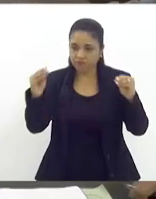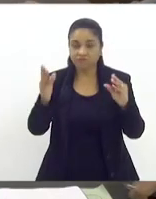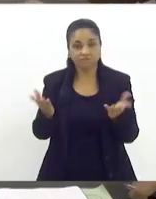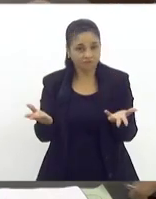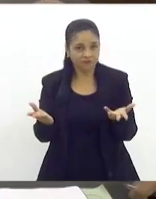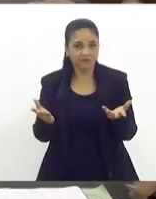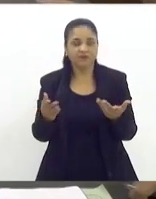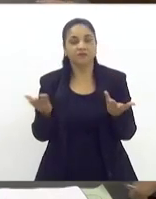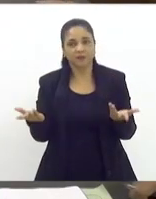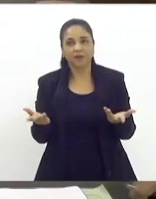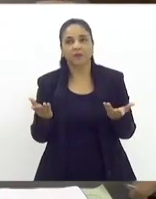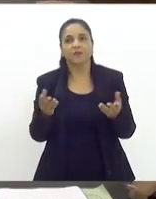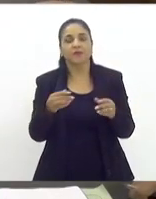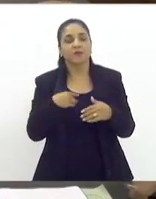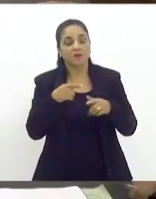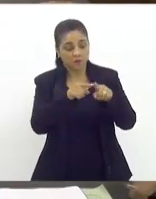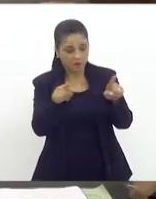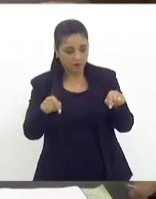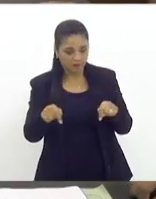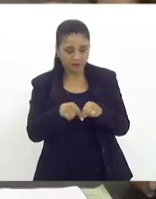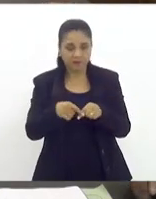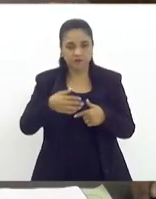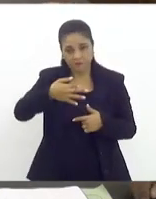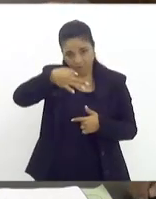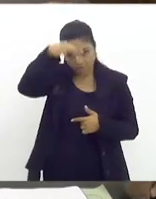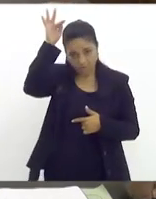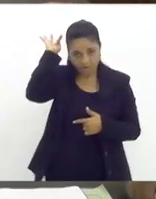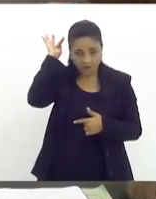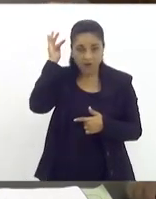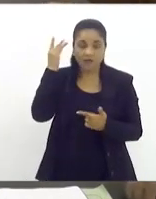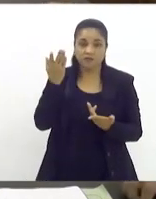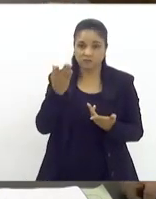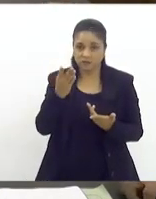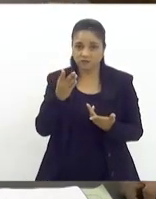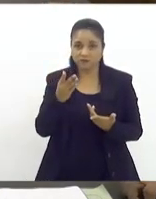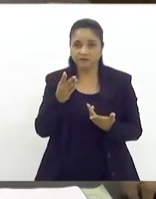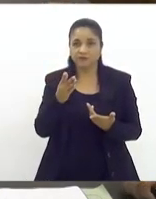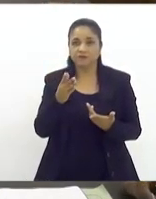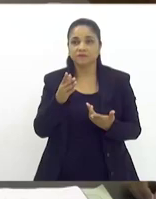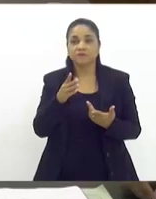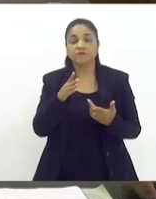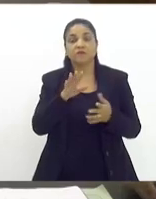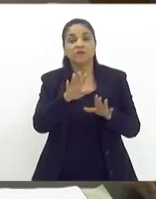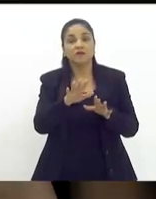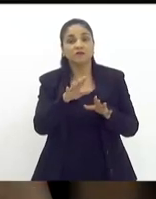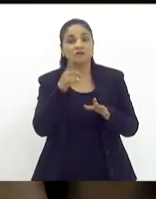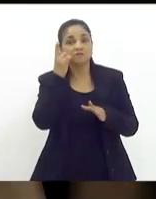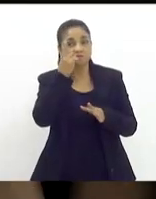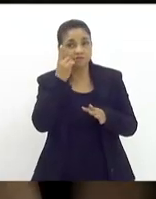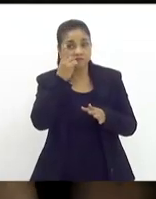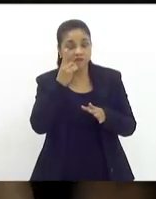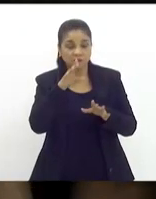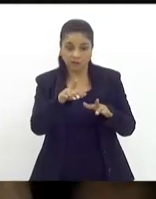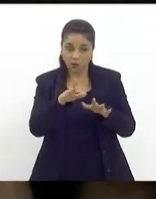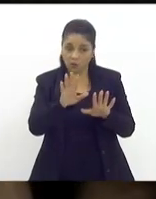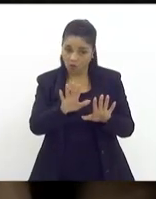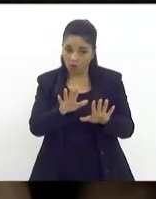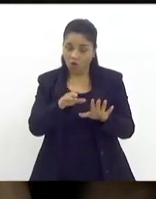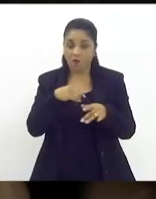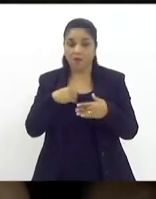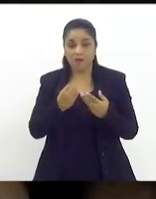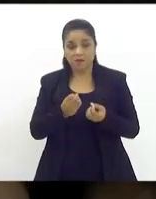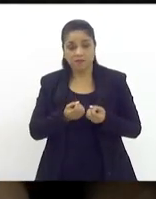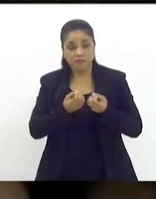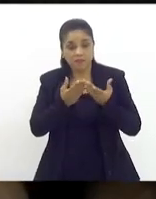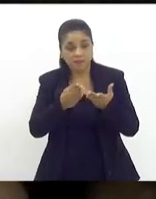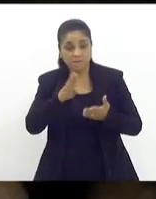forma, com vistas para o gabinete do deputado Fred Pacheco... Aí, mais uma coisa... Porque para dar benefício fiscal tem que aderir a algum convênio